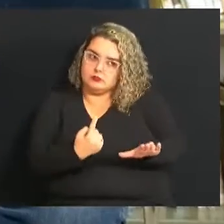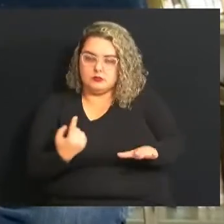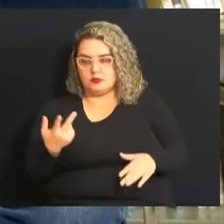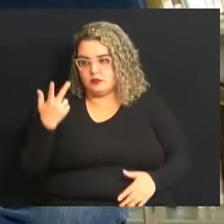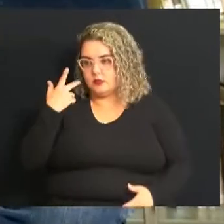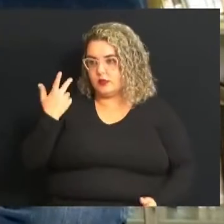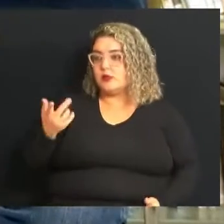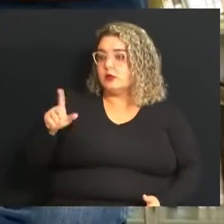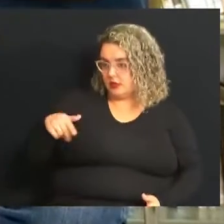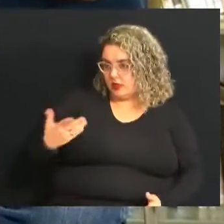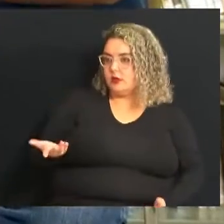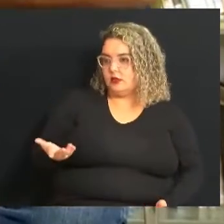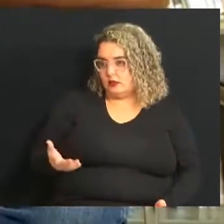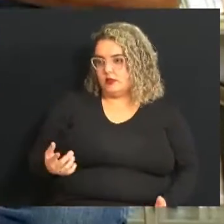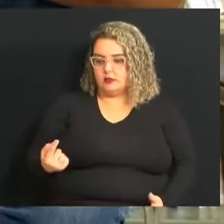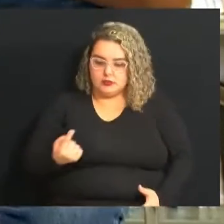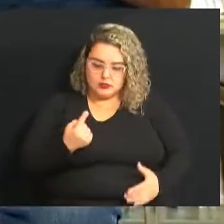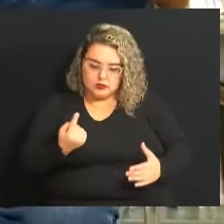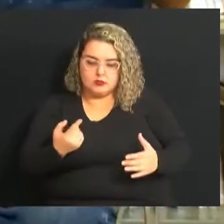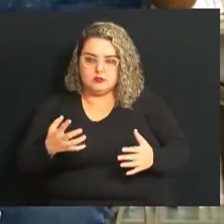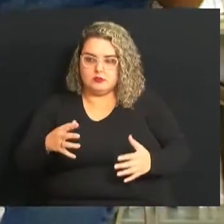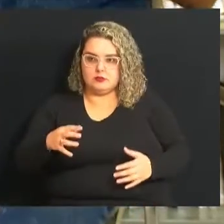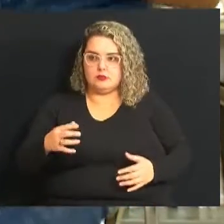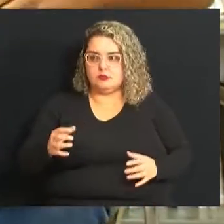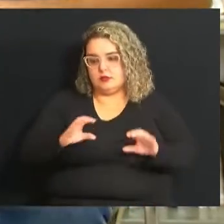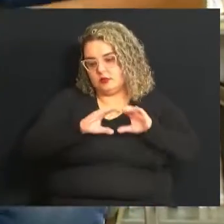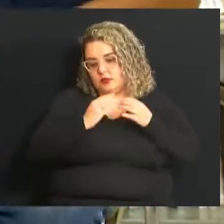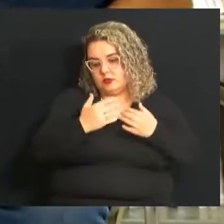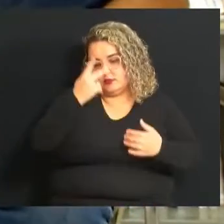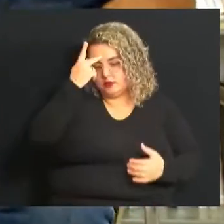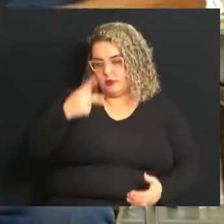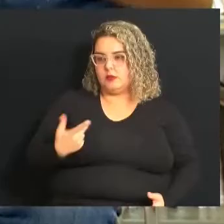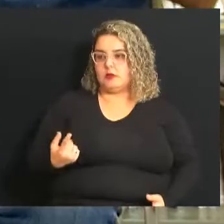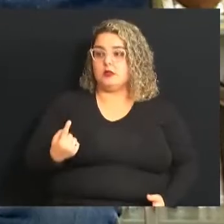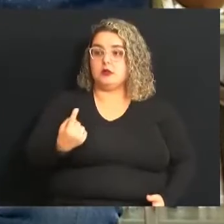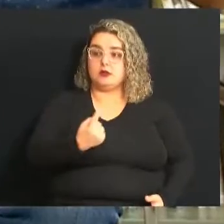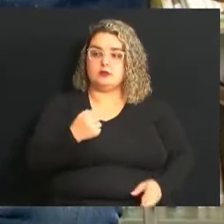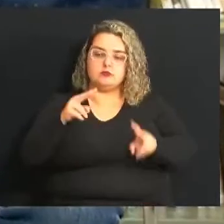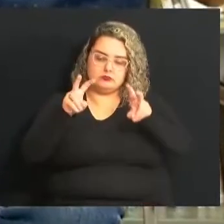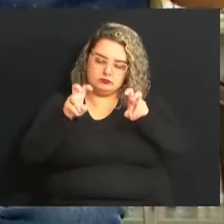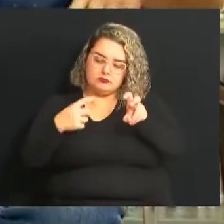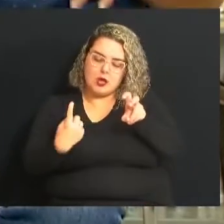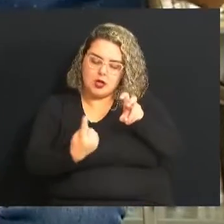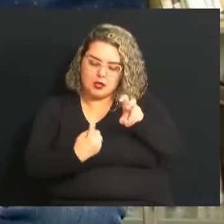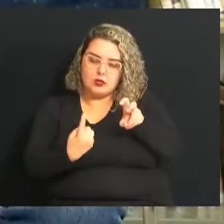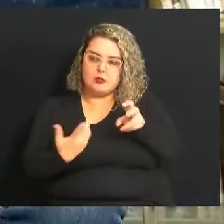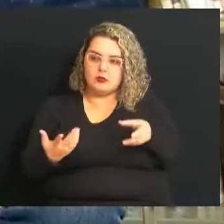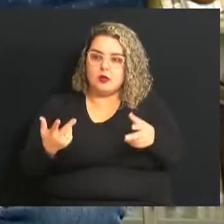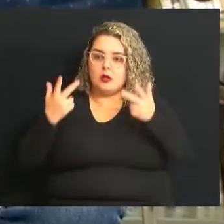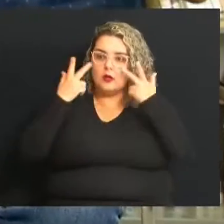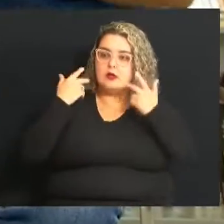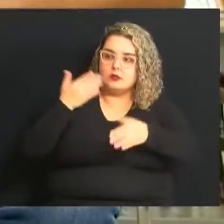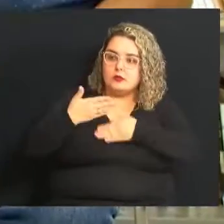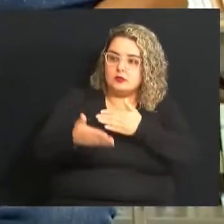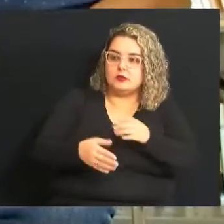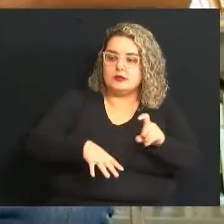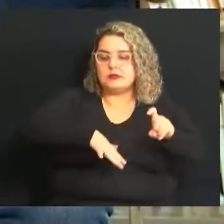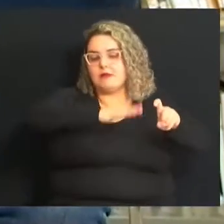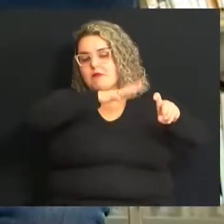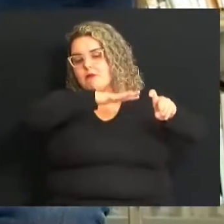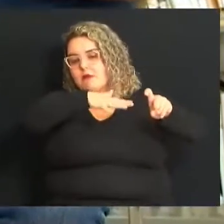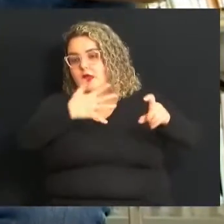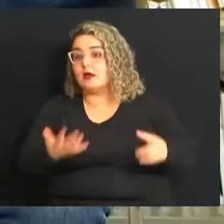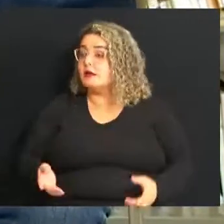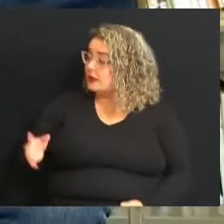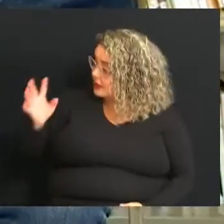se basta entre os seus. Então a solidão, de certa forma, faz parte dessa mitologia, né? Olha só, interessante.